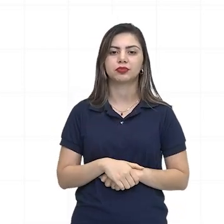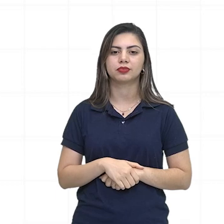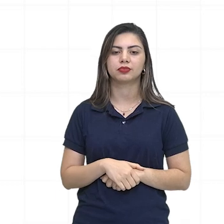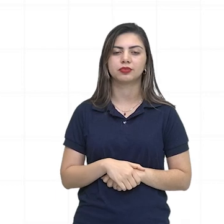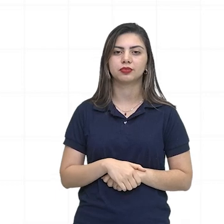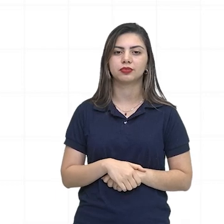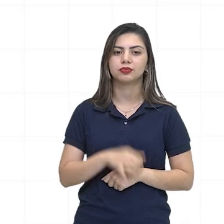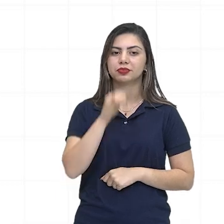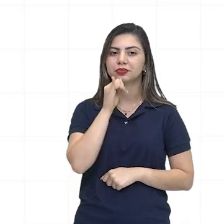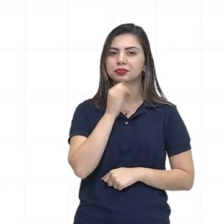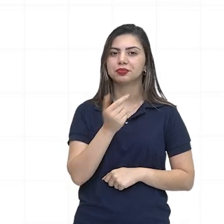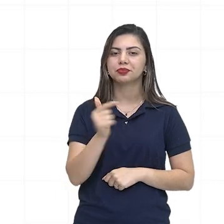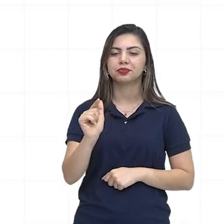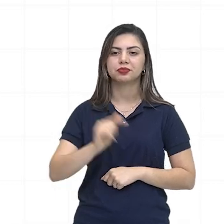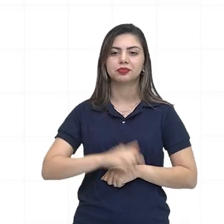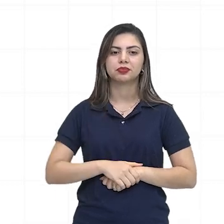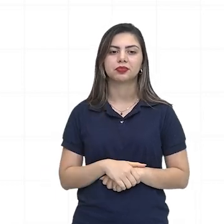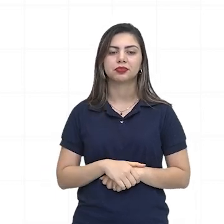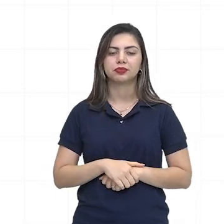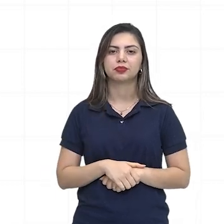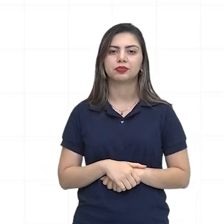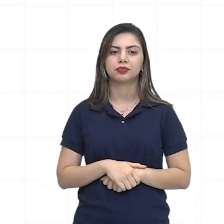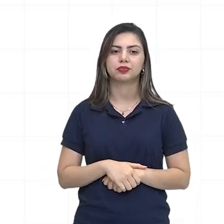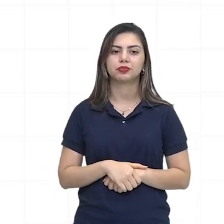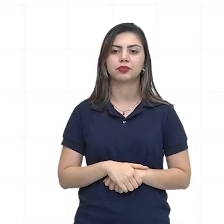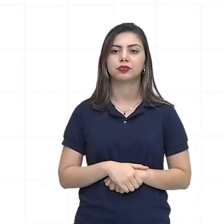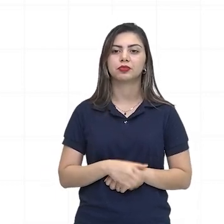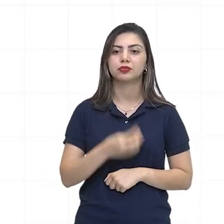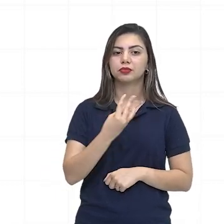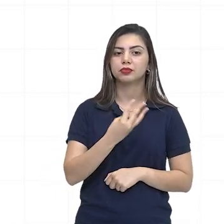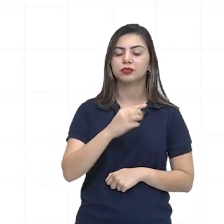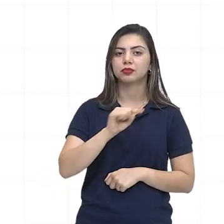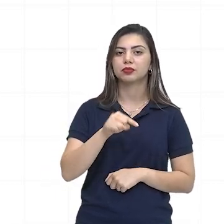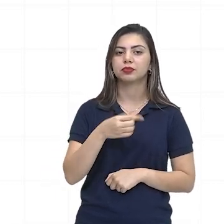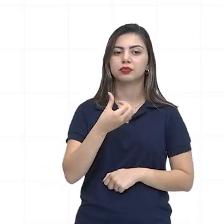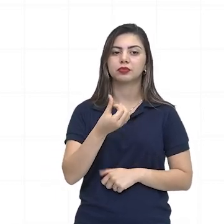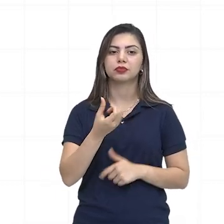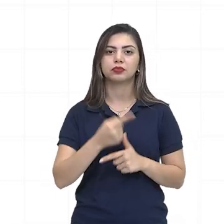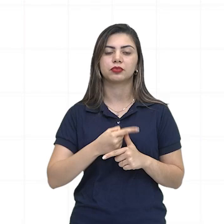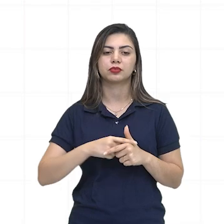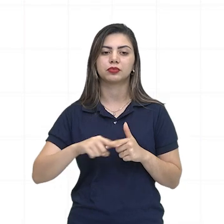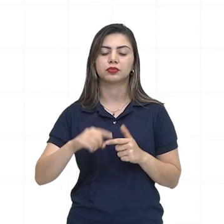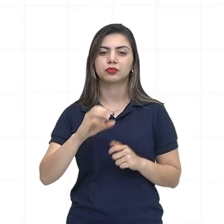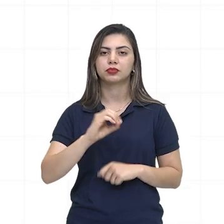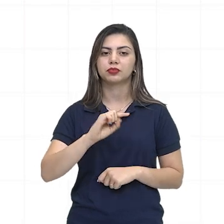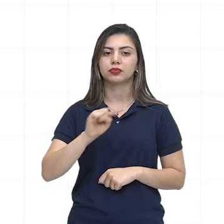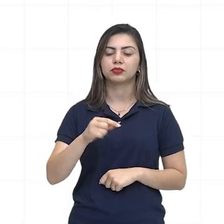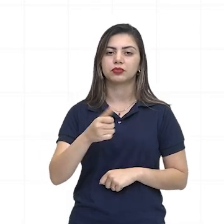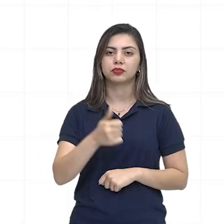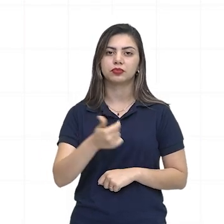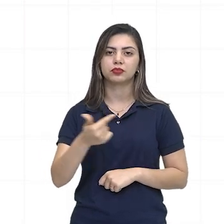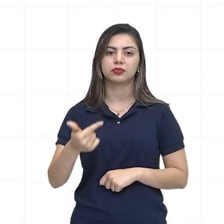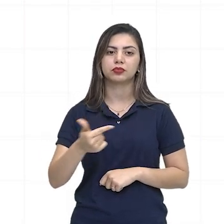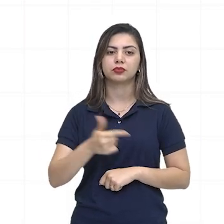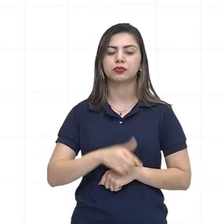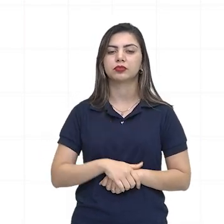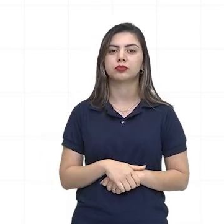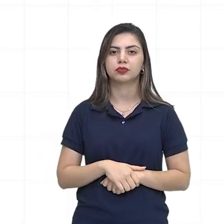ver mais um exemplo. Nós temos agora 3,6 dividido por